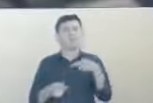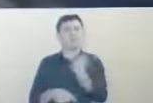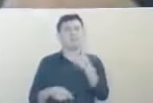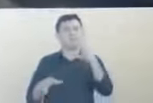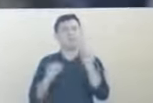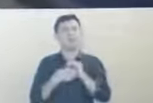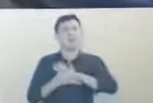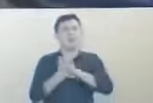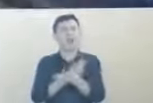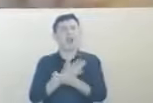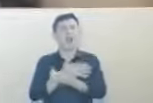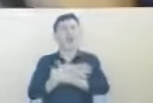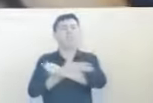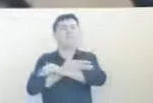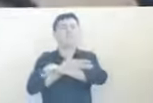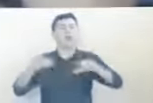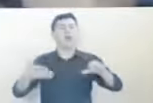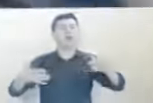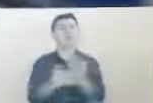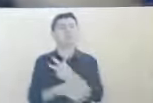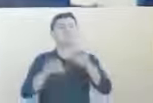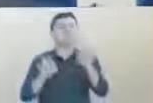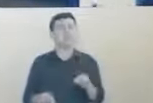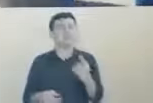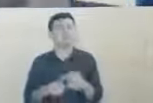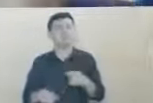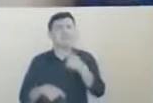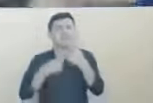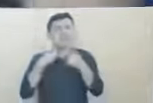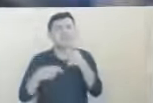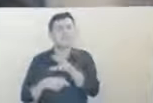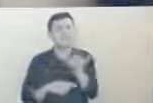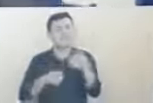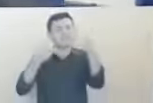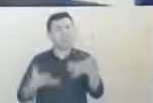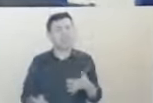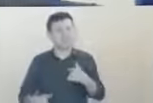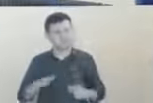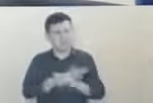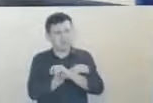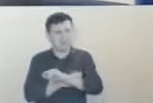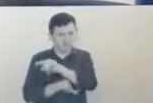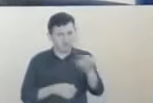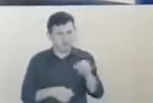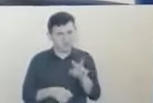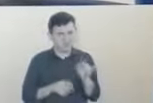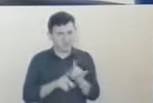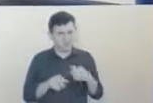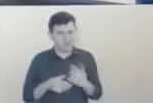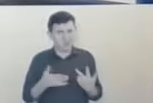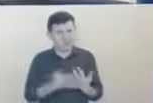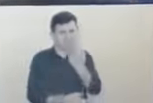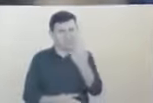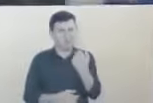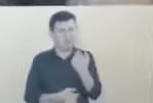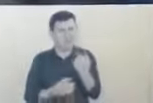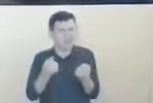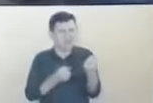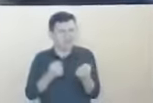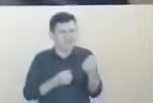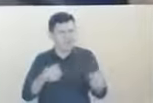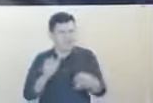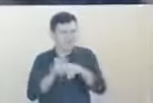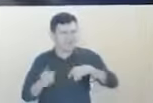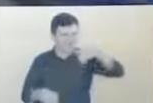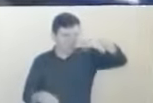porque ninguém é capaz de dizer alguns dos Senhores aqui compraria um carro do moro alguns dos